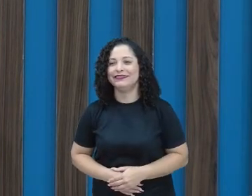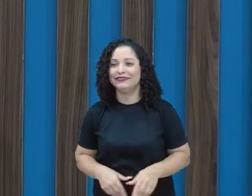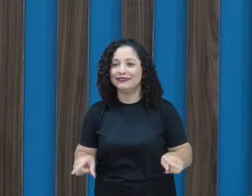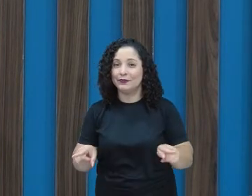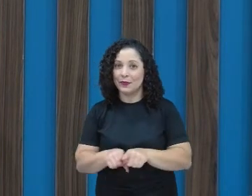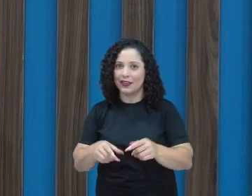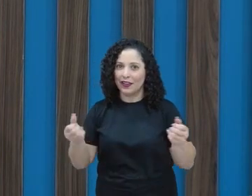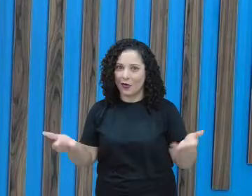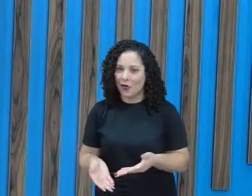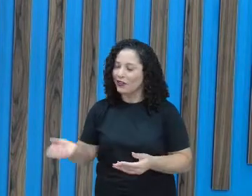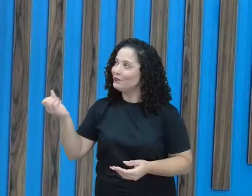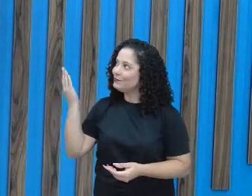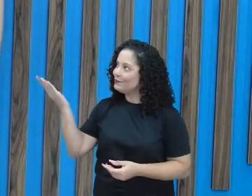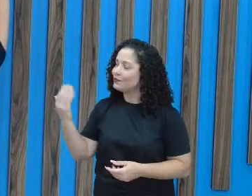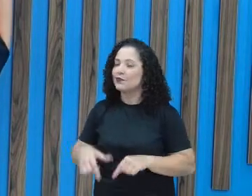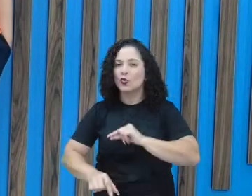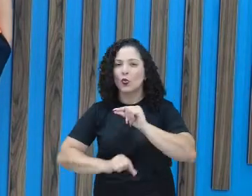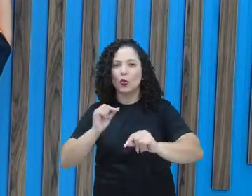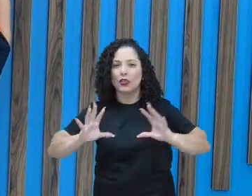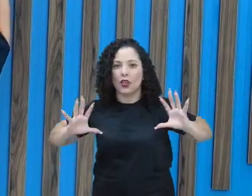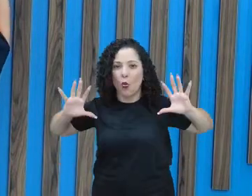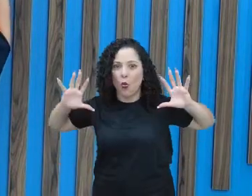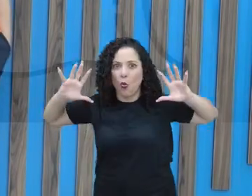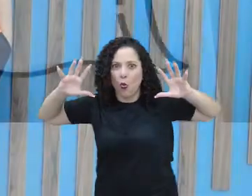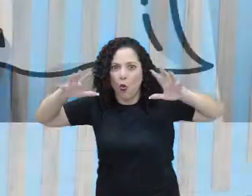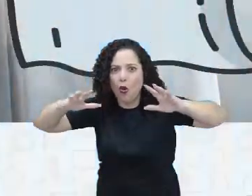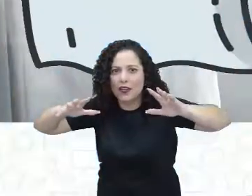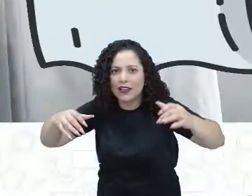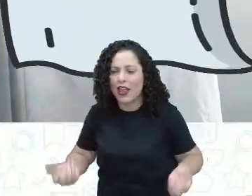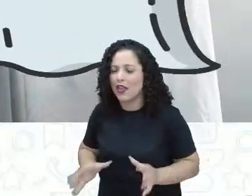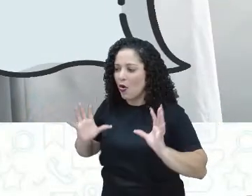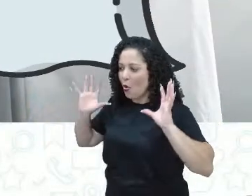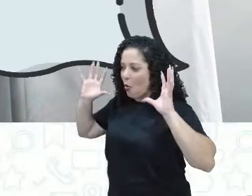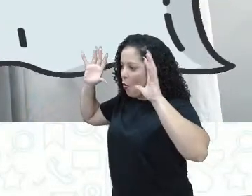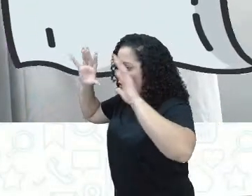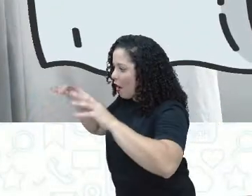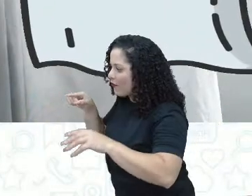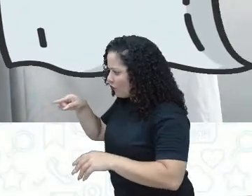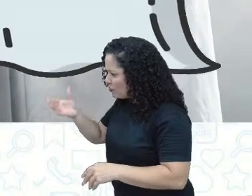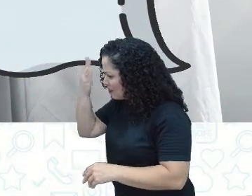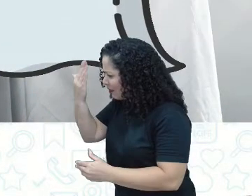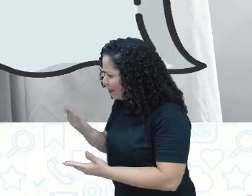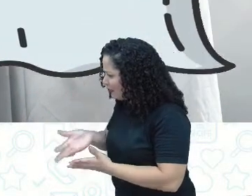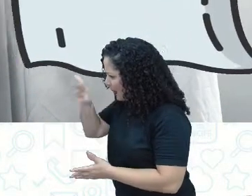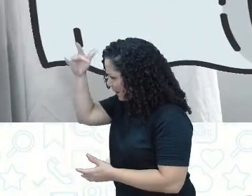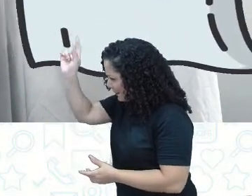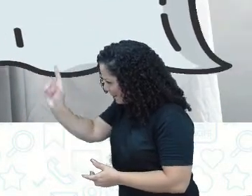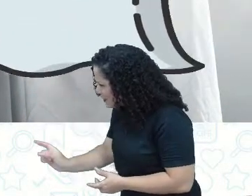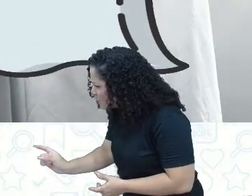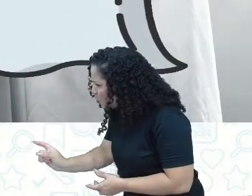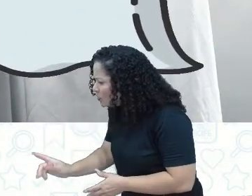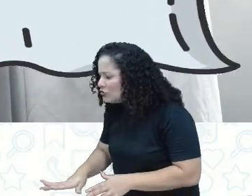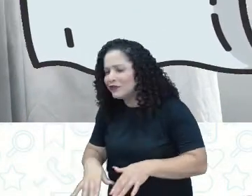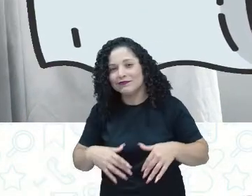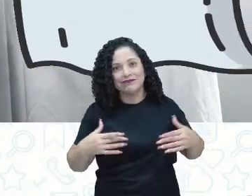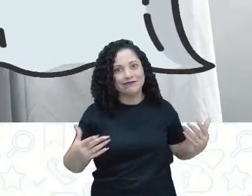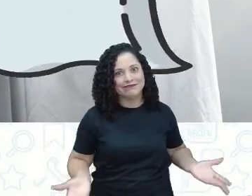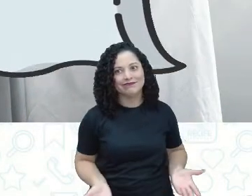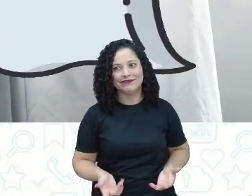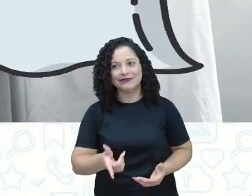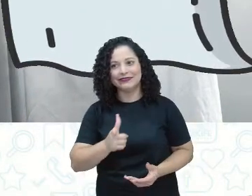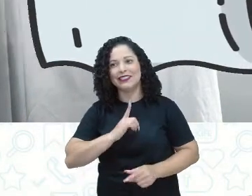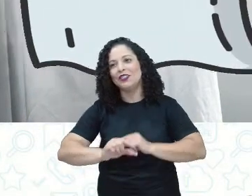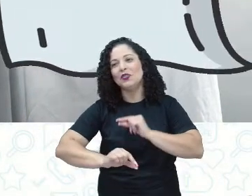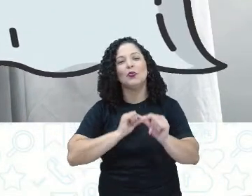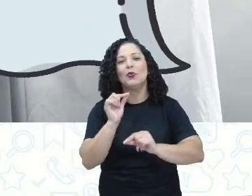O que um fantasma disse ao outro? Você acredita em gente? E aqui a gente tem